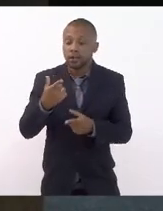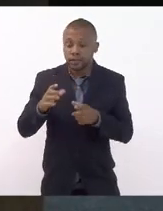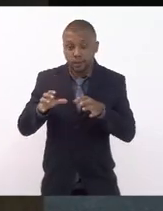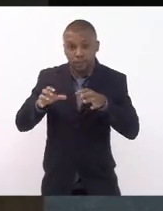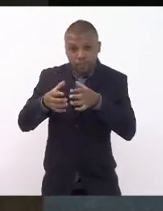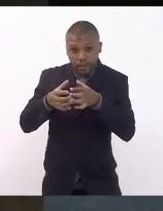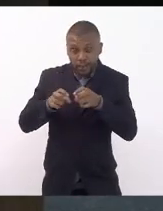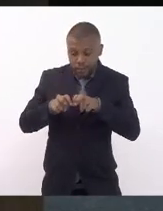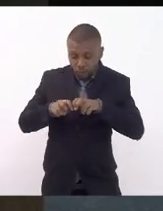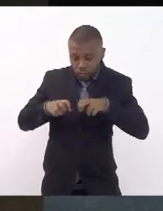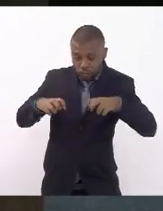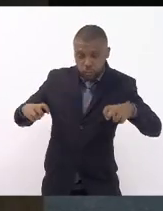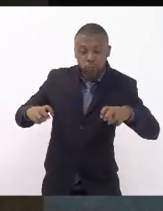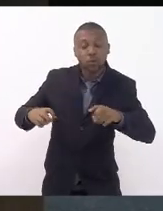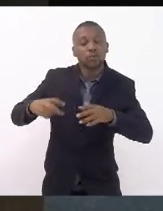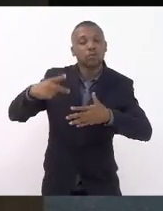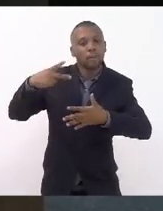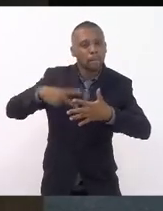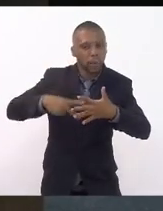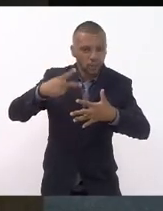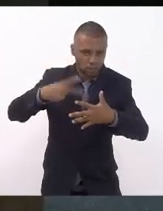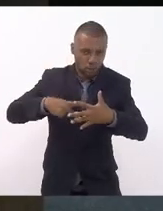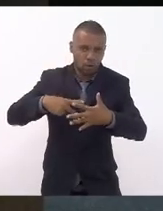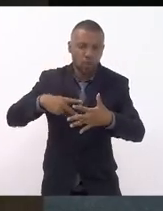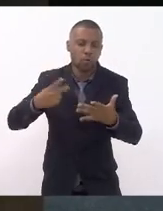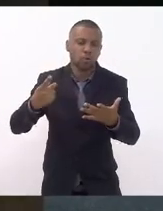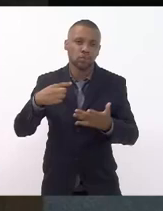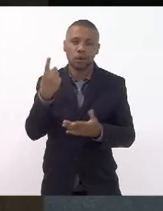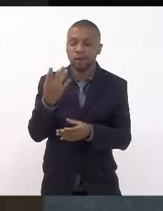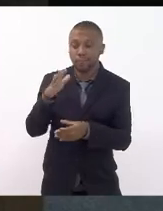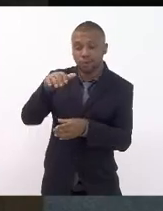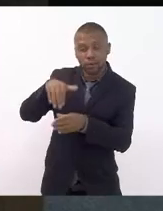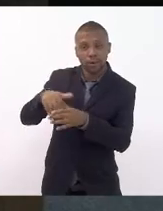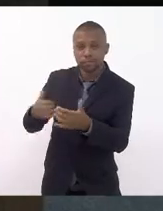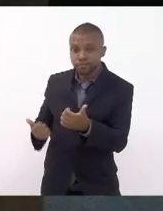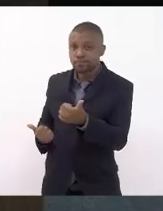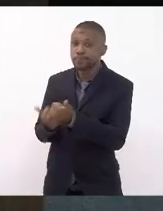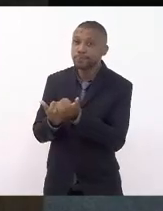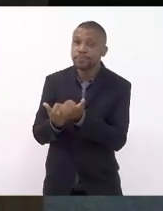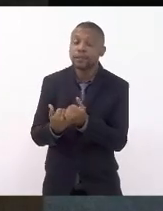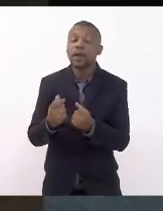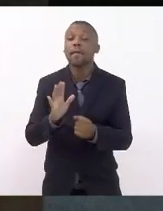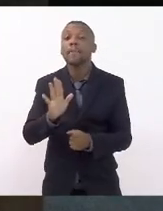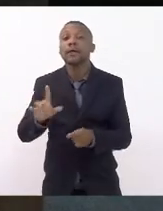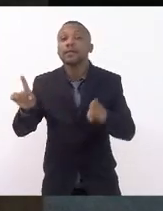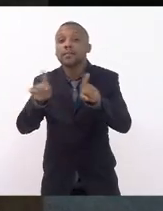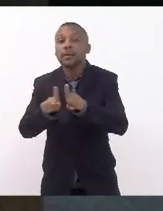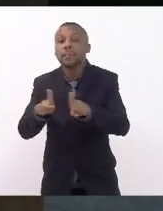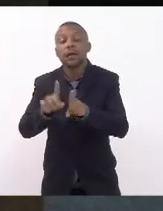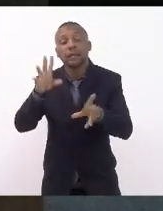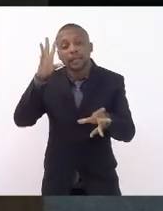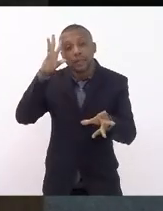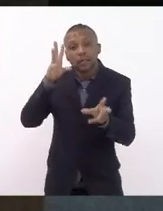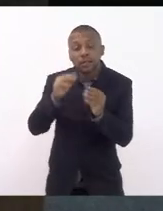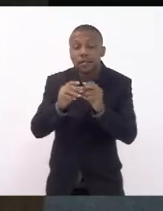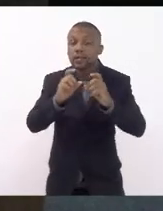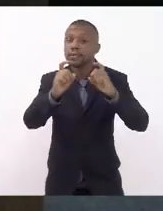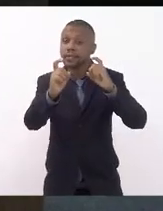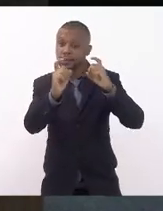PSOL, obviamente, votaremos favoráveis, mas também entendemos que esse é um debate que